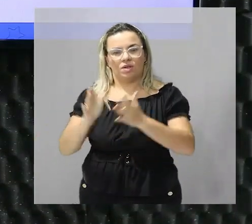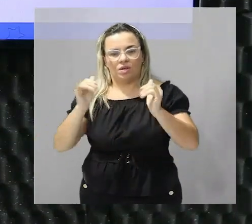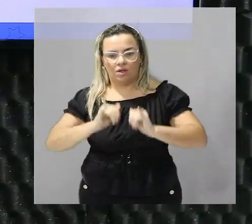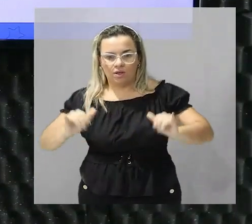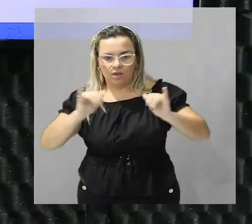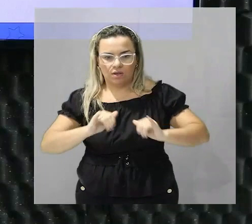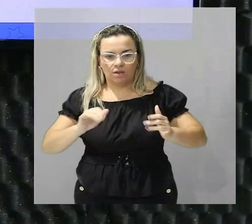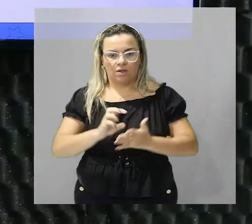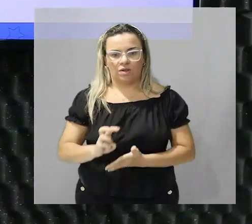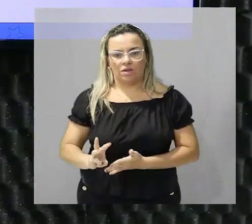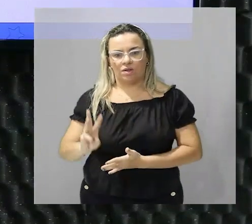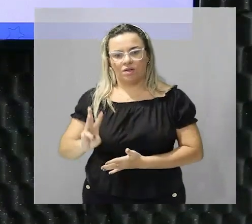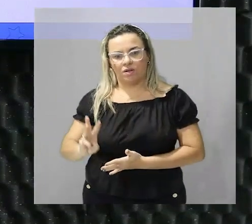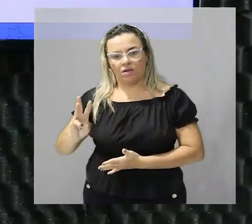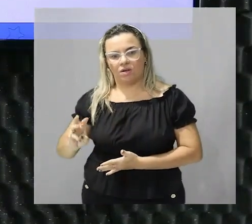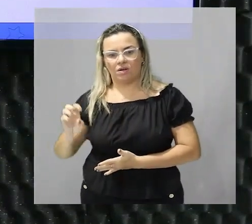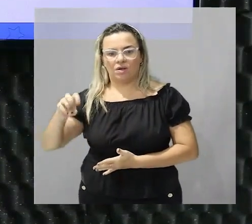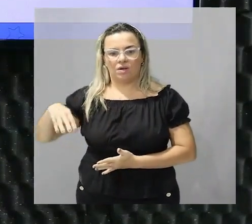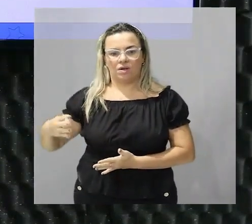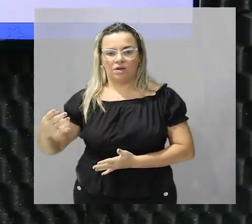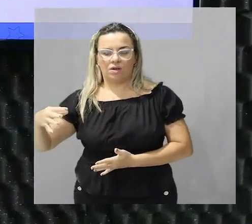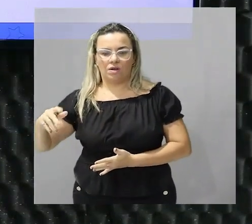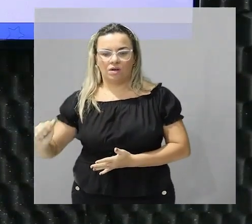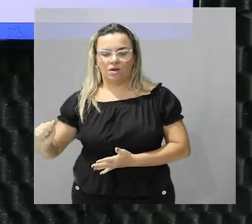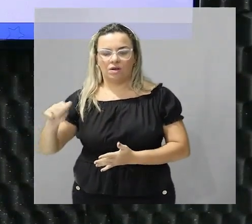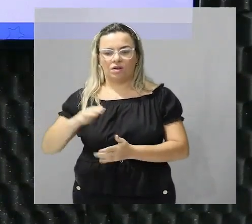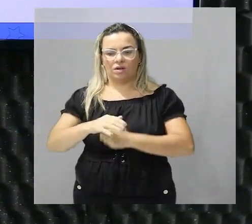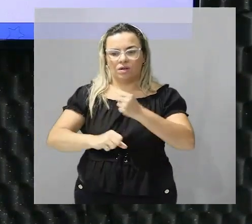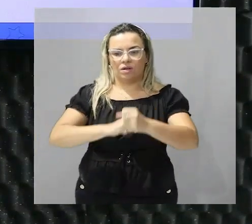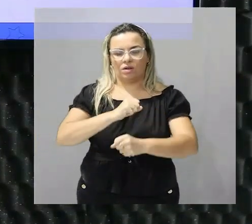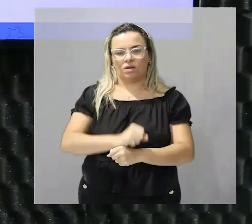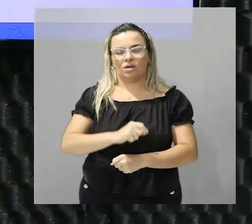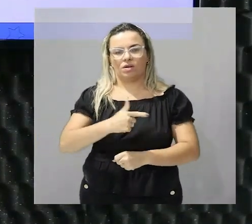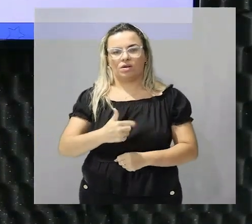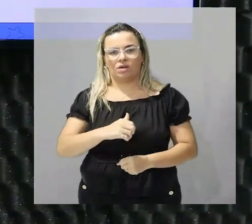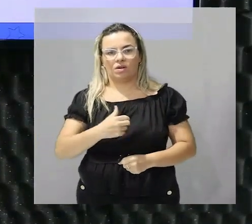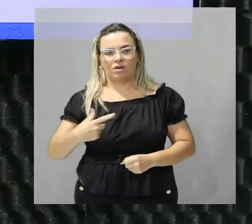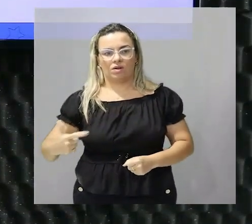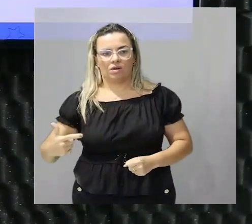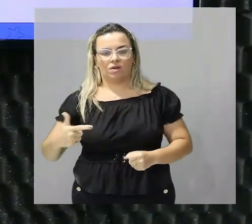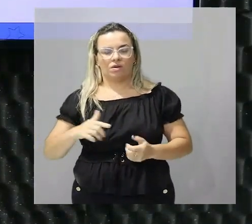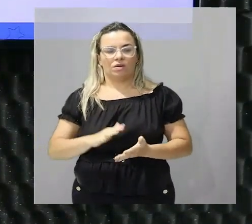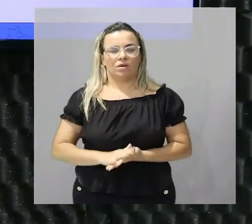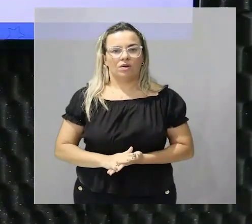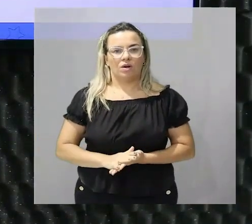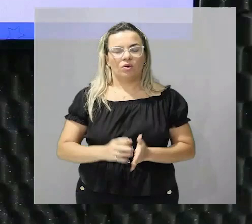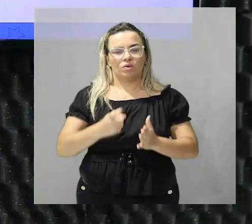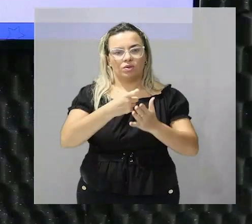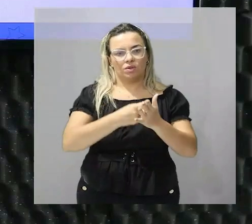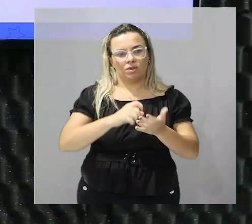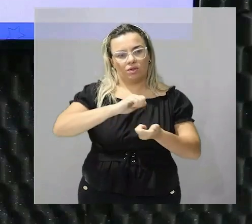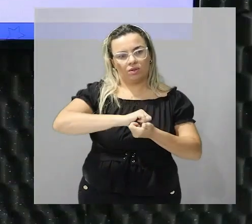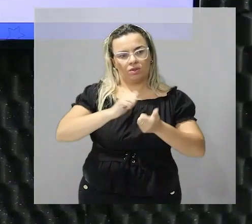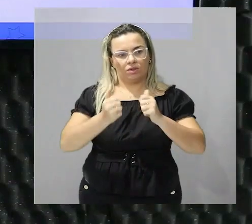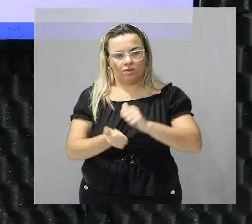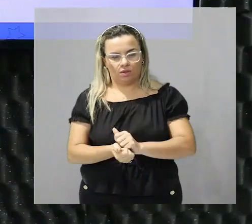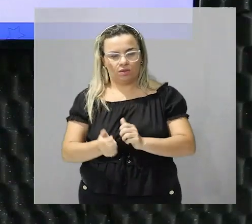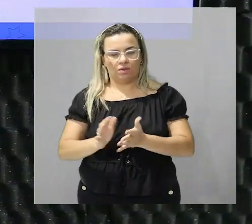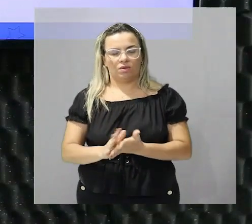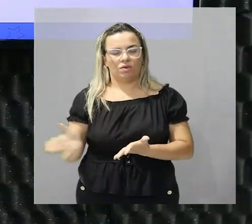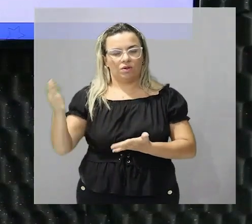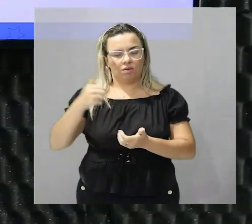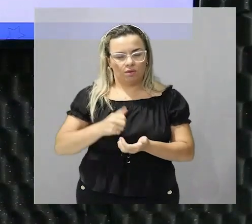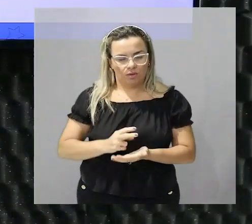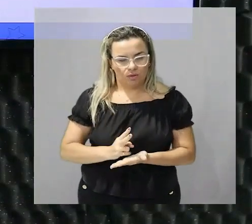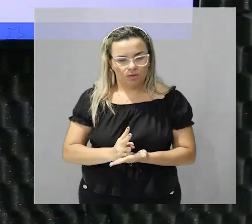site da Embrapa lá de 2012, texto adaptado. Vamos continuar a leitura e agora o comando da